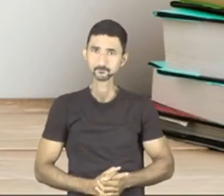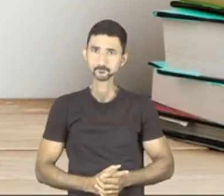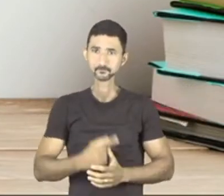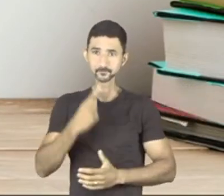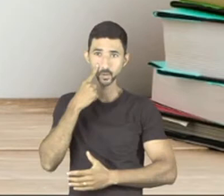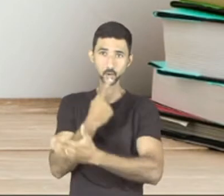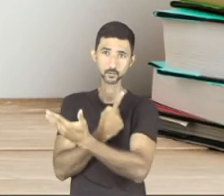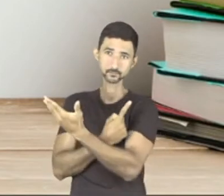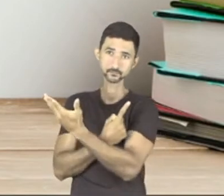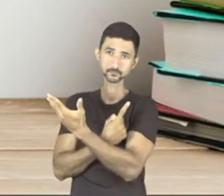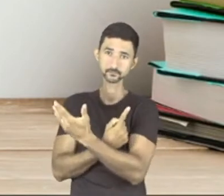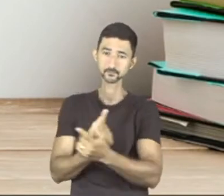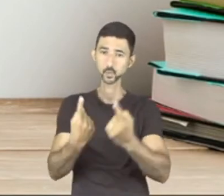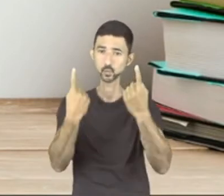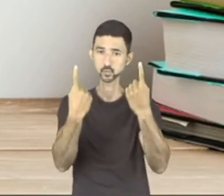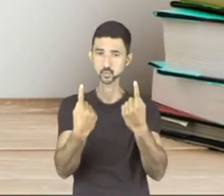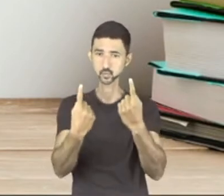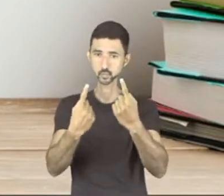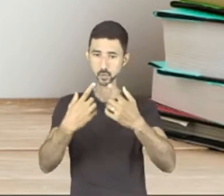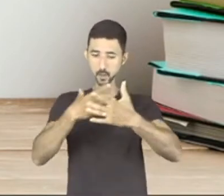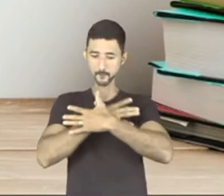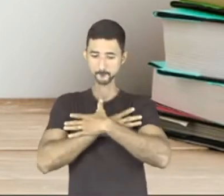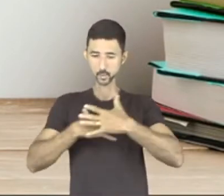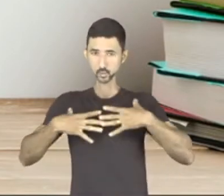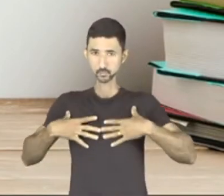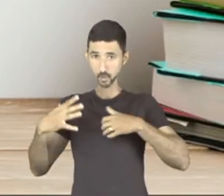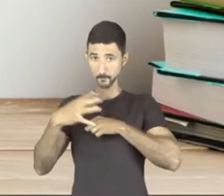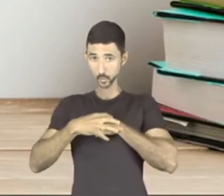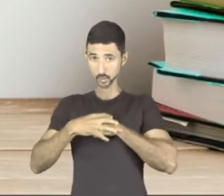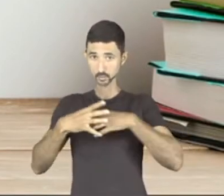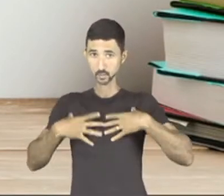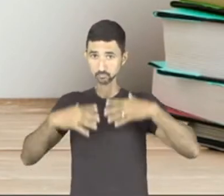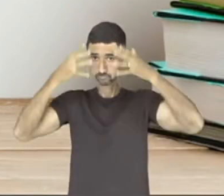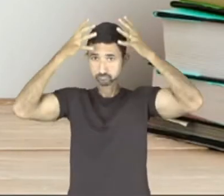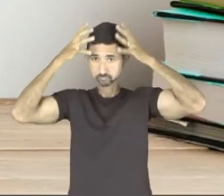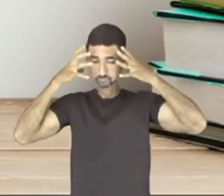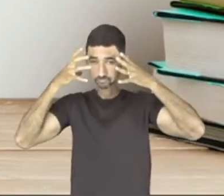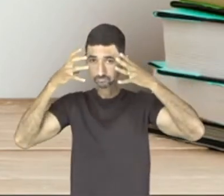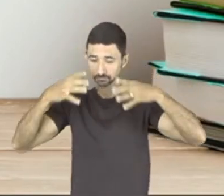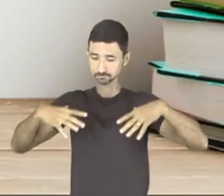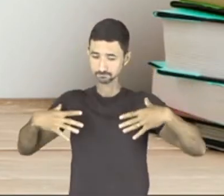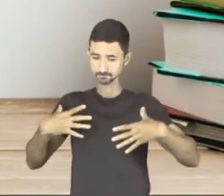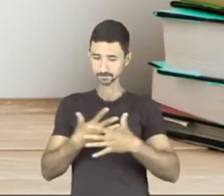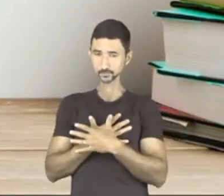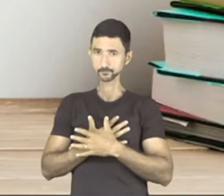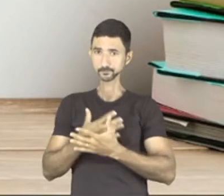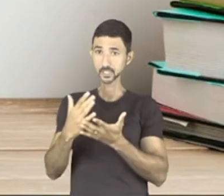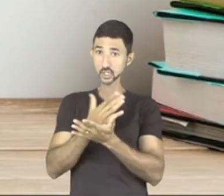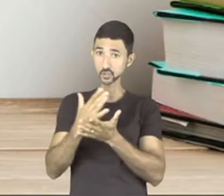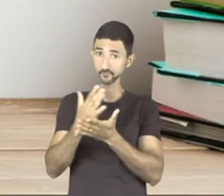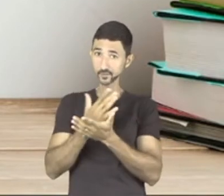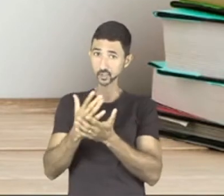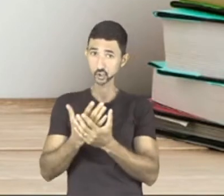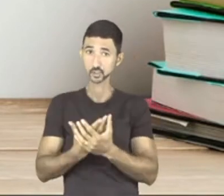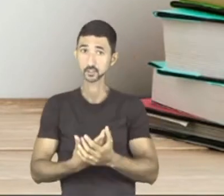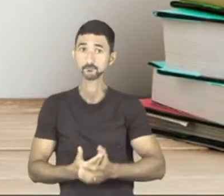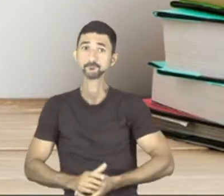Vocês estão vendo aí os dois lutadores utilizando a proteção, como eu já falei. Mas a luta é dividida em